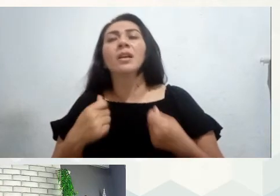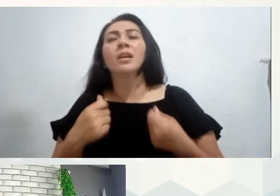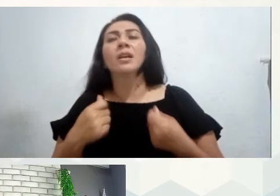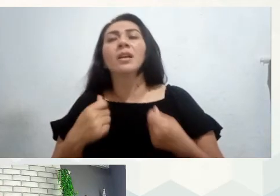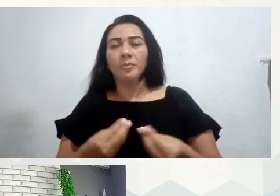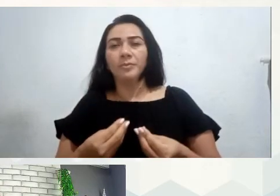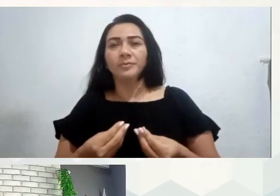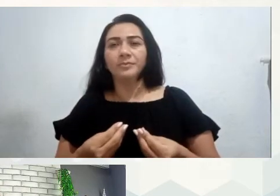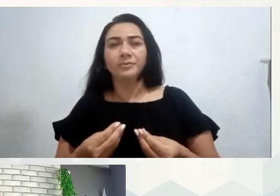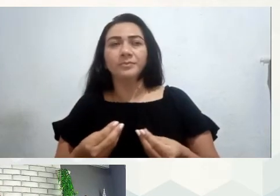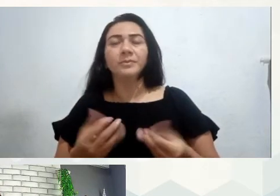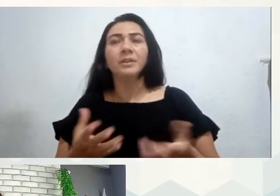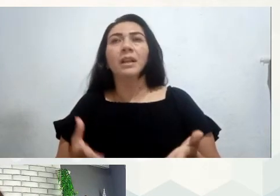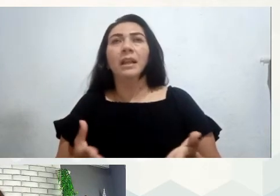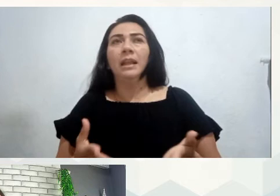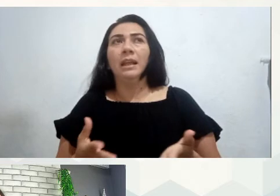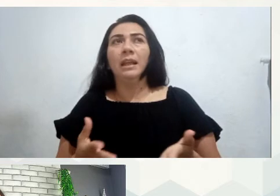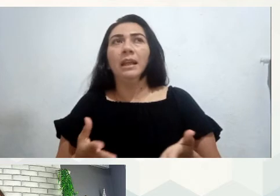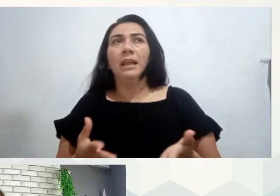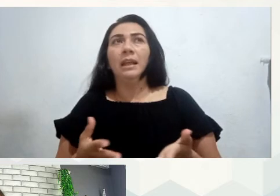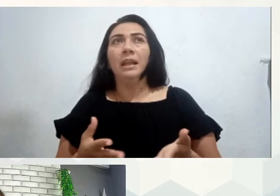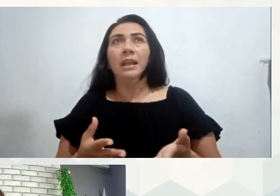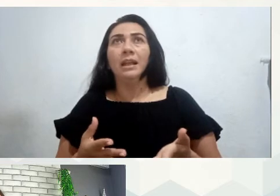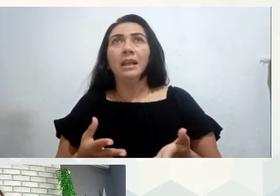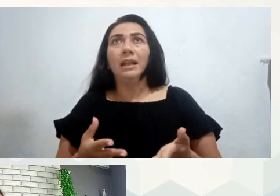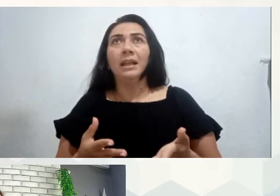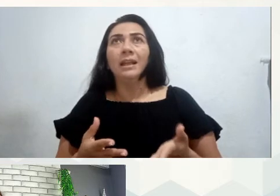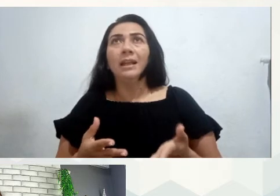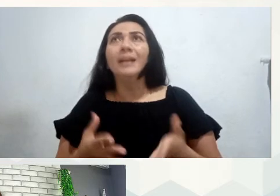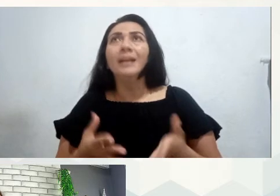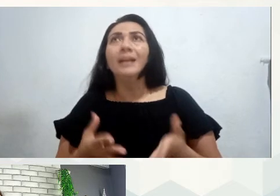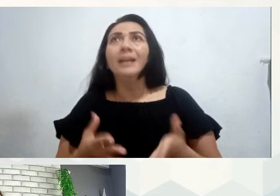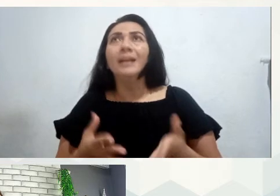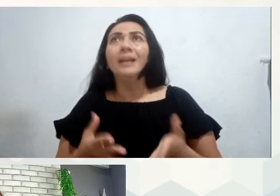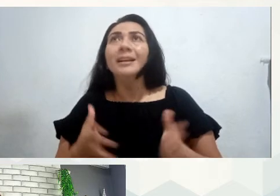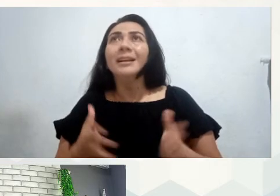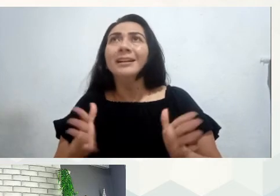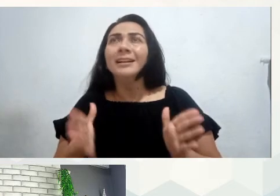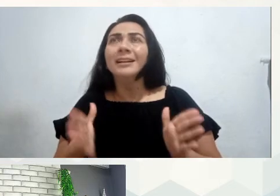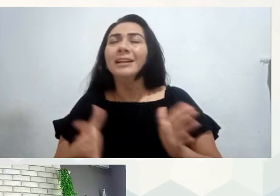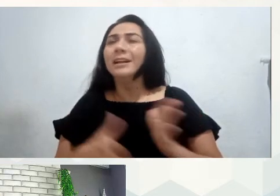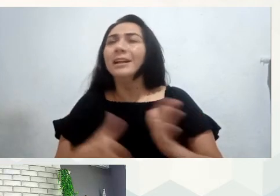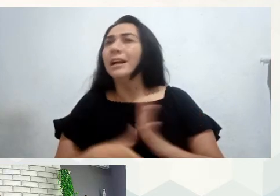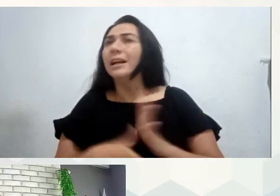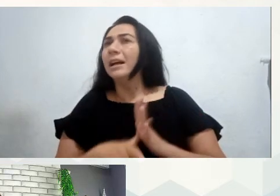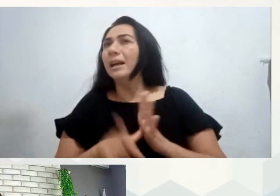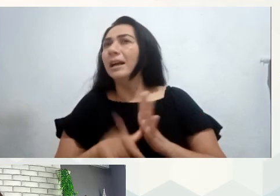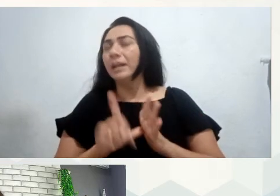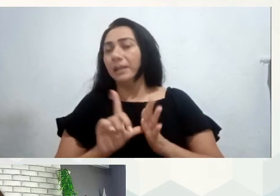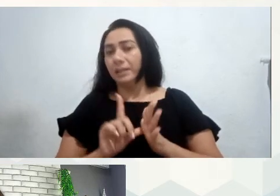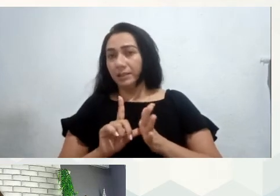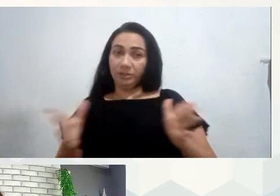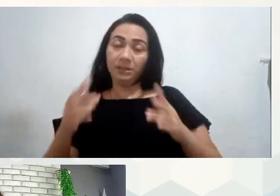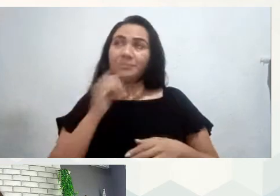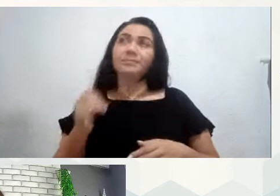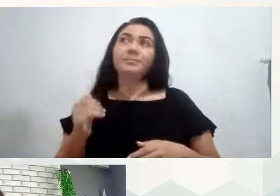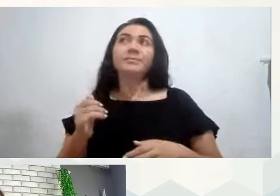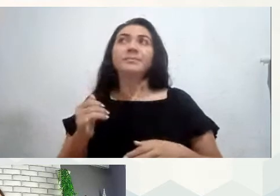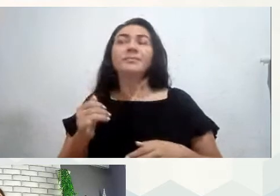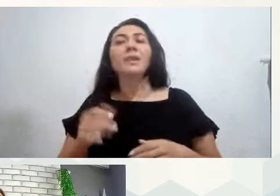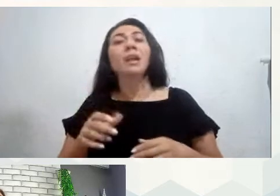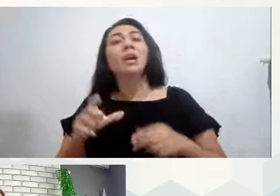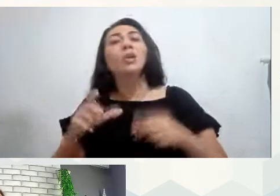uma região extremamente perigosa, não é? Então, era um contexto, o nosso contexto que a gente